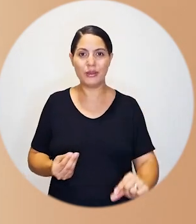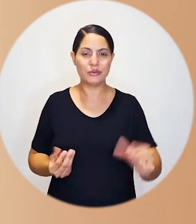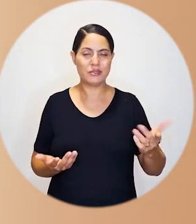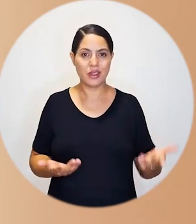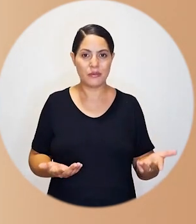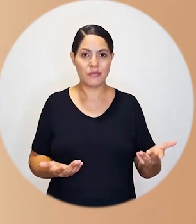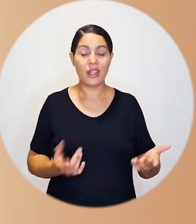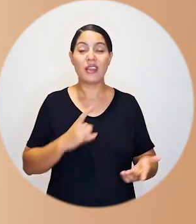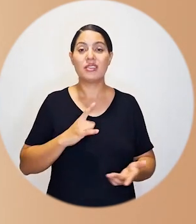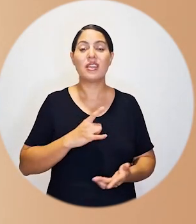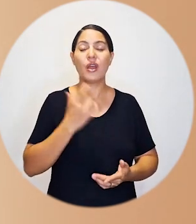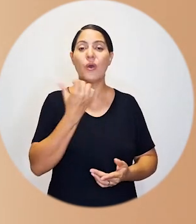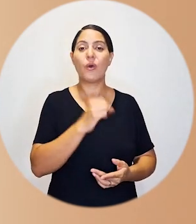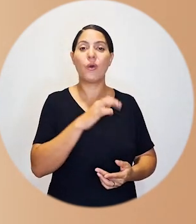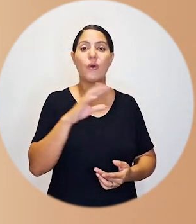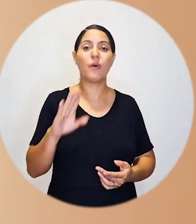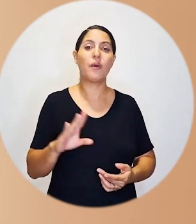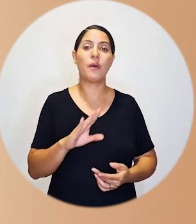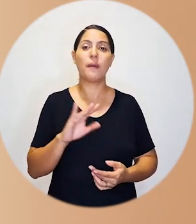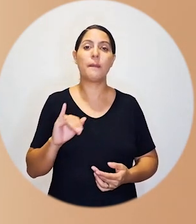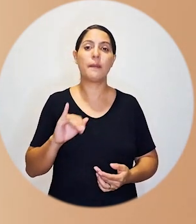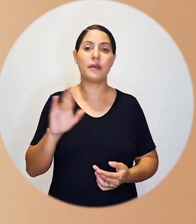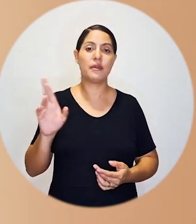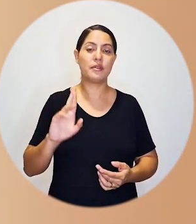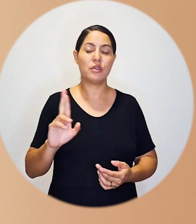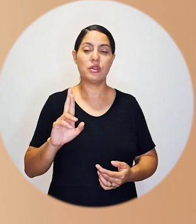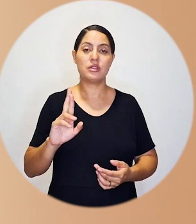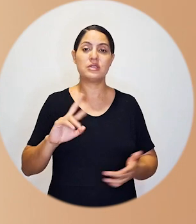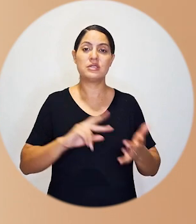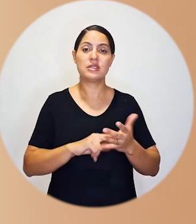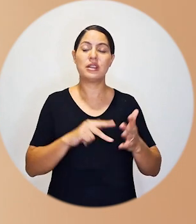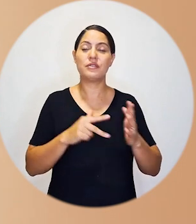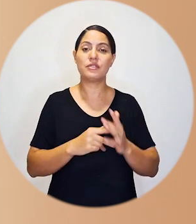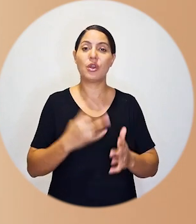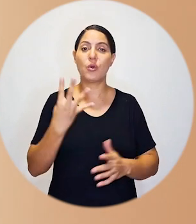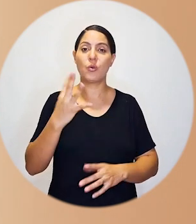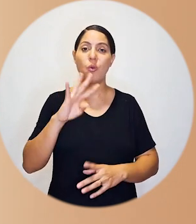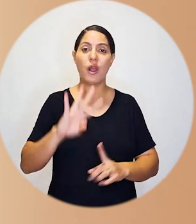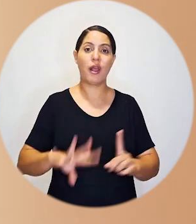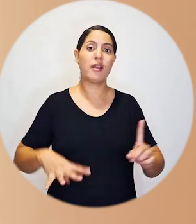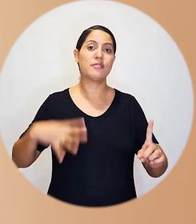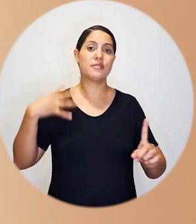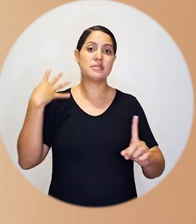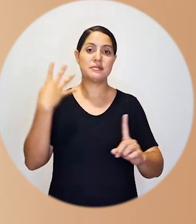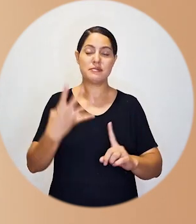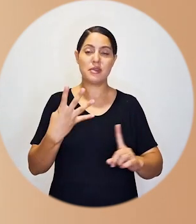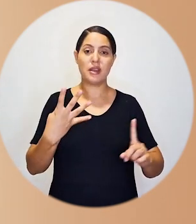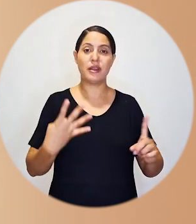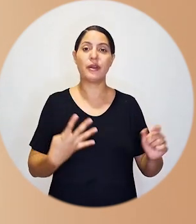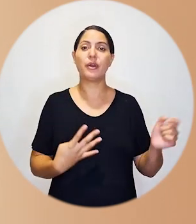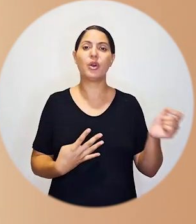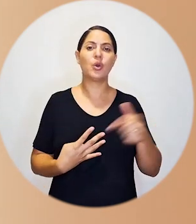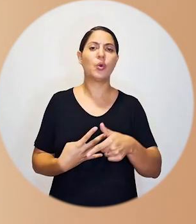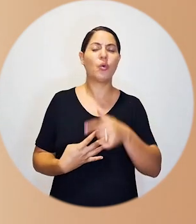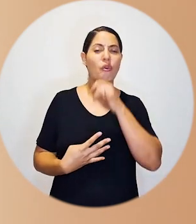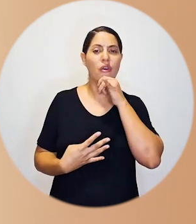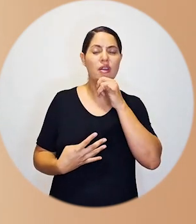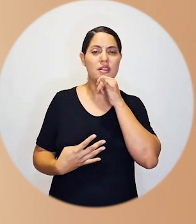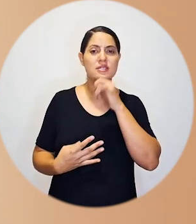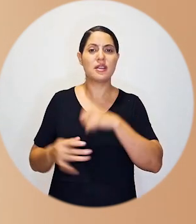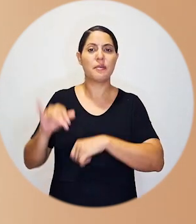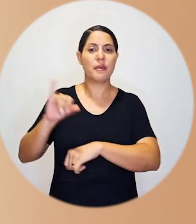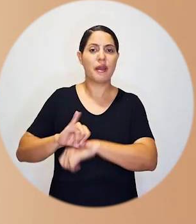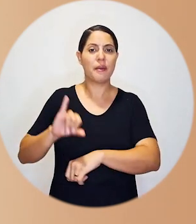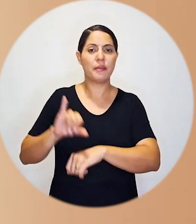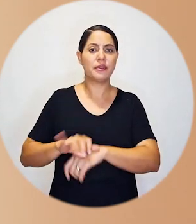8 bilhões de reais. Isso é 4 vezes maior do que, por exemplo, o PIB da capital do